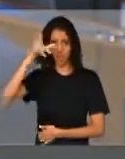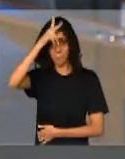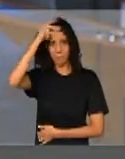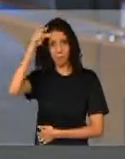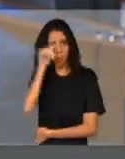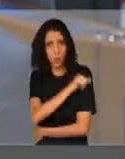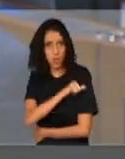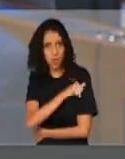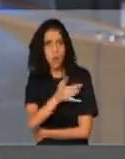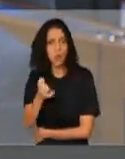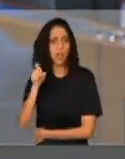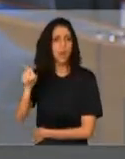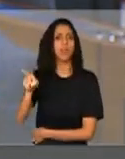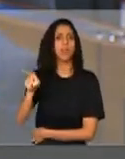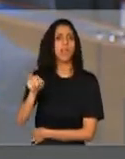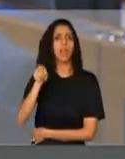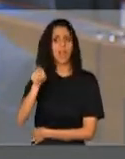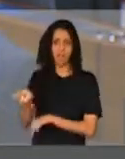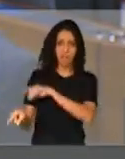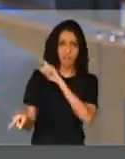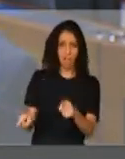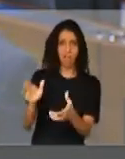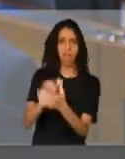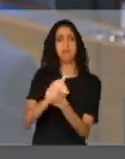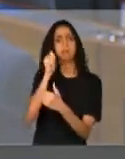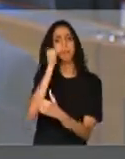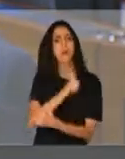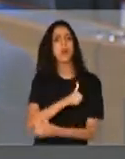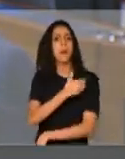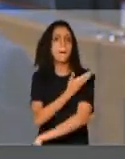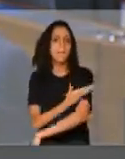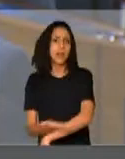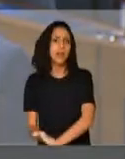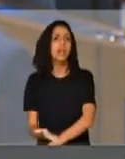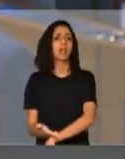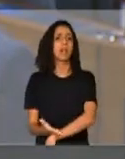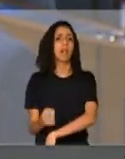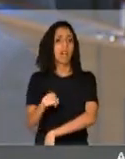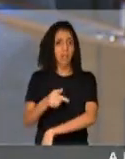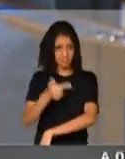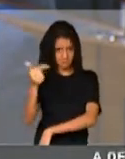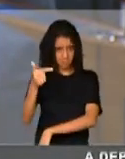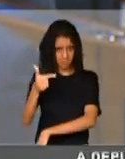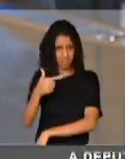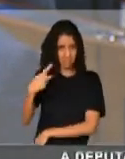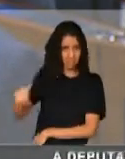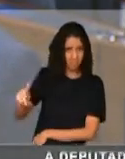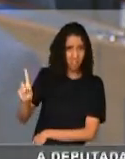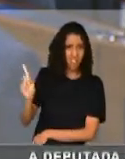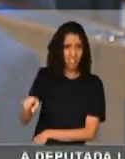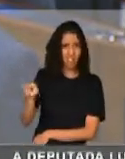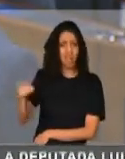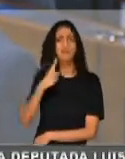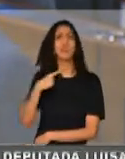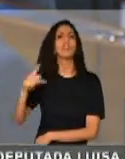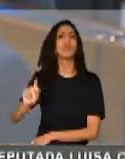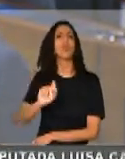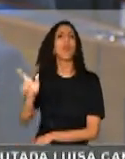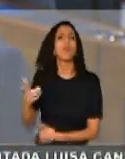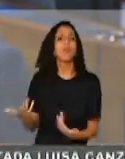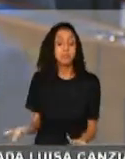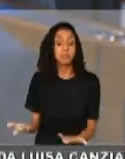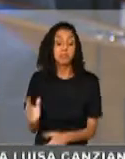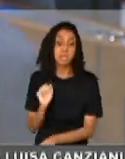a viúva branca da mulher negra, favelada, homossexual, como sua vice? Bem, aguardemos os próximos capítulos